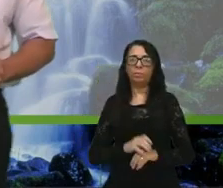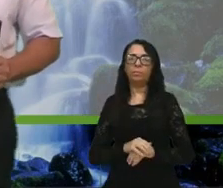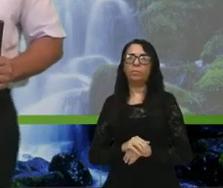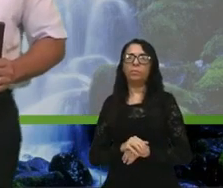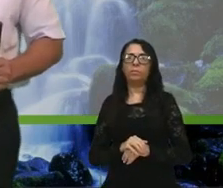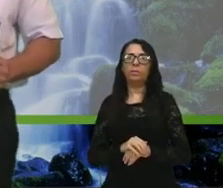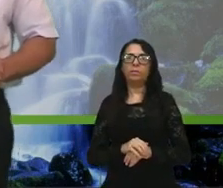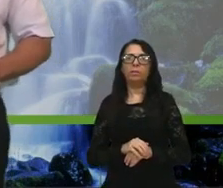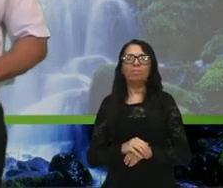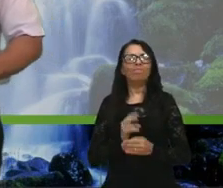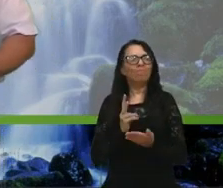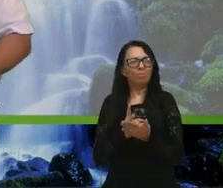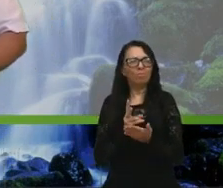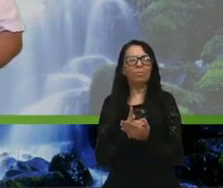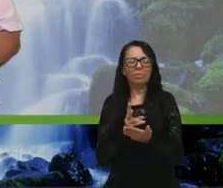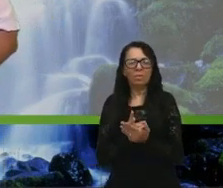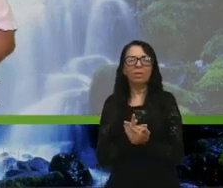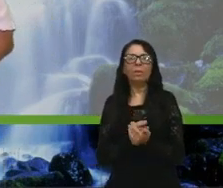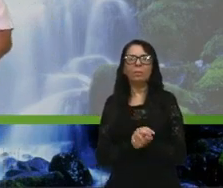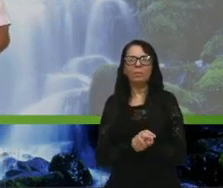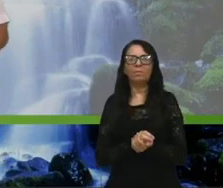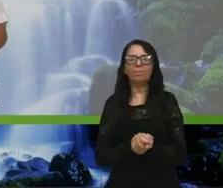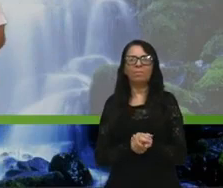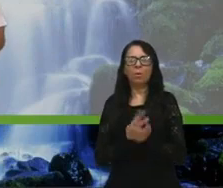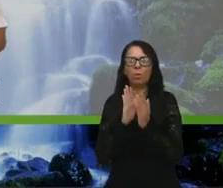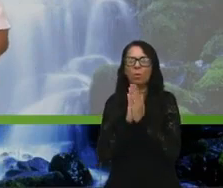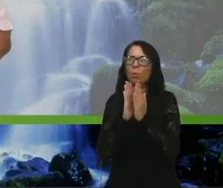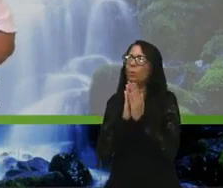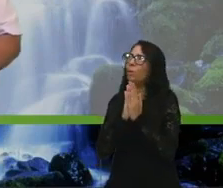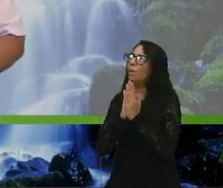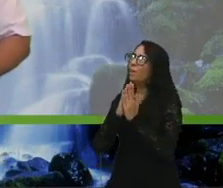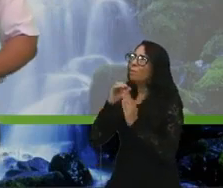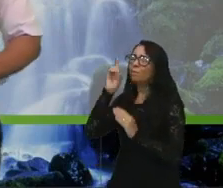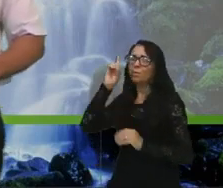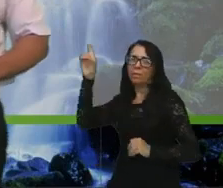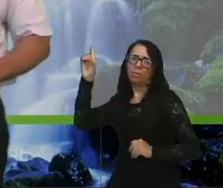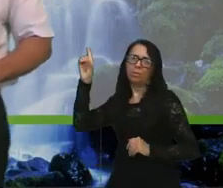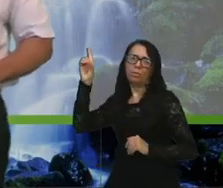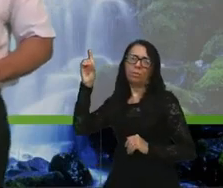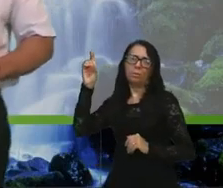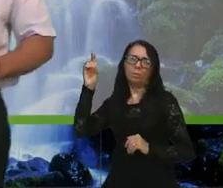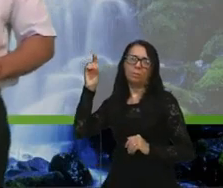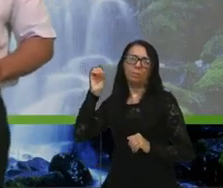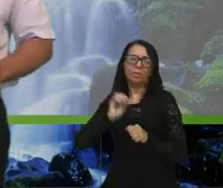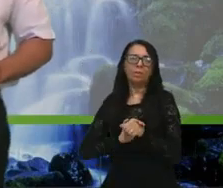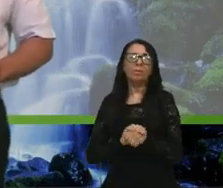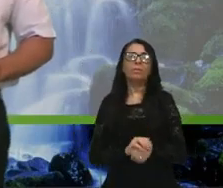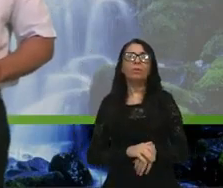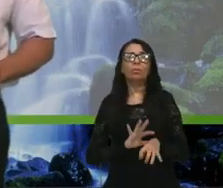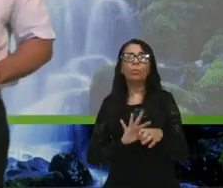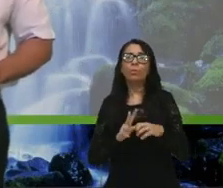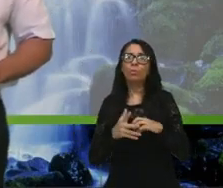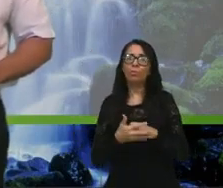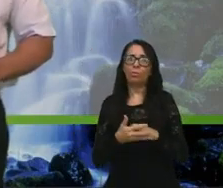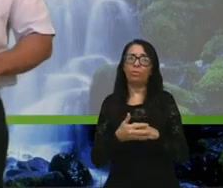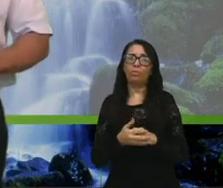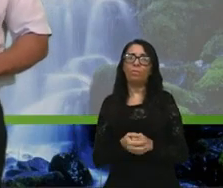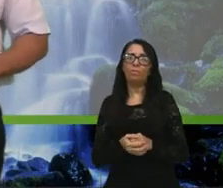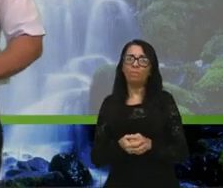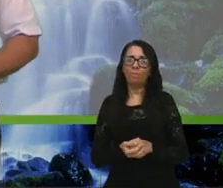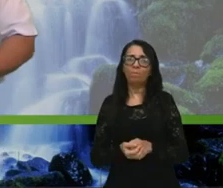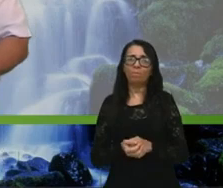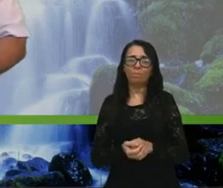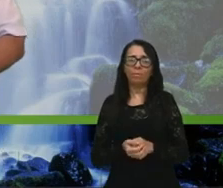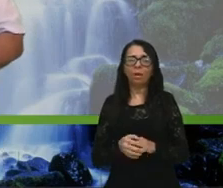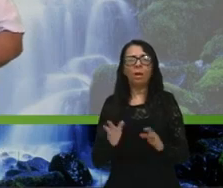enfrentando esse momento aonde foram infectados pelo vírus, e vamos orar por essas famílias. Eu